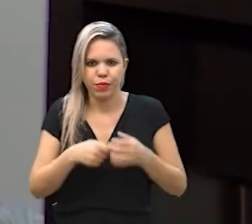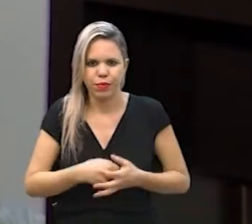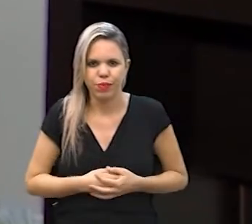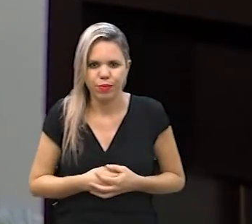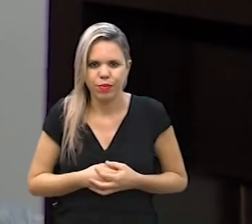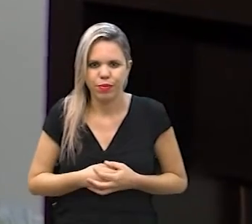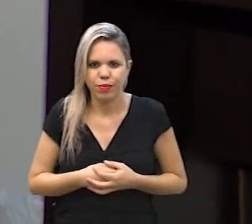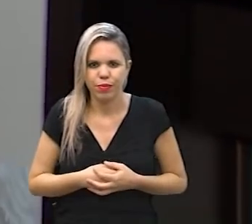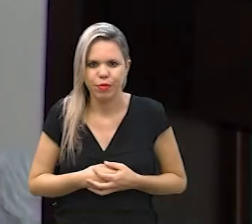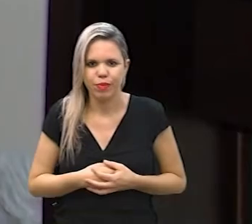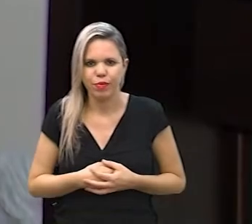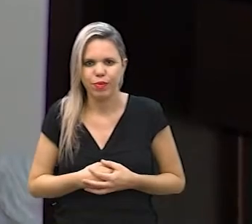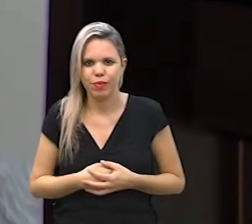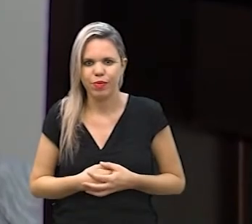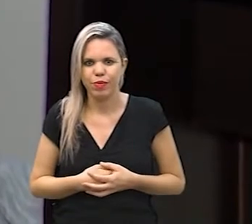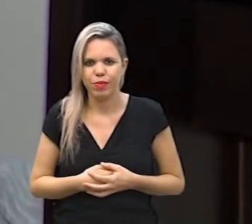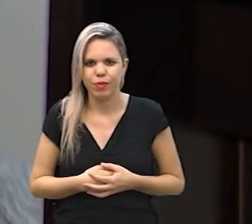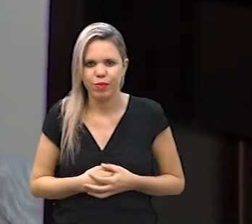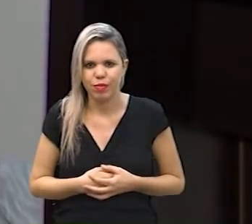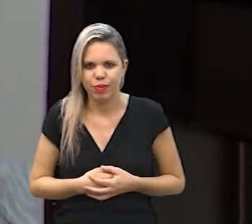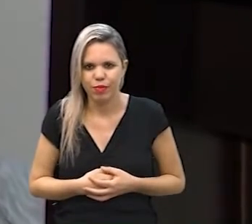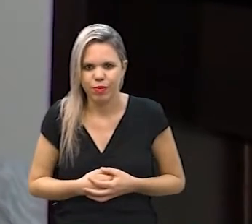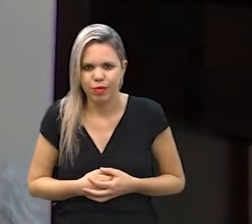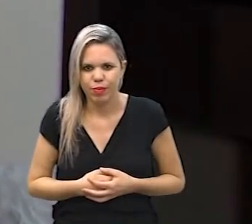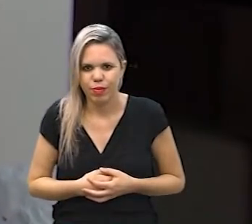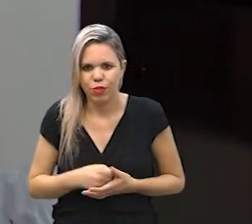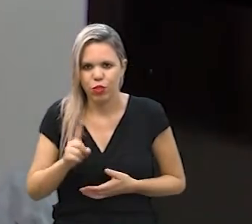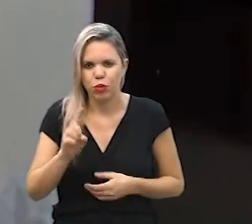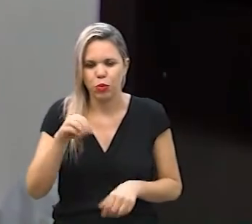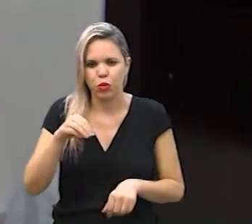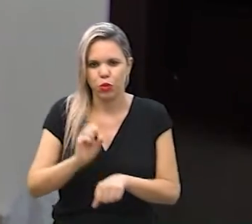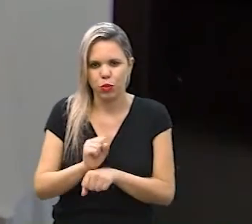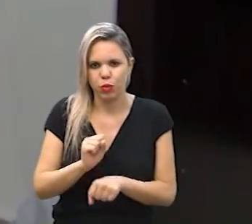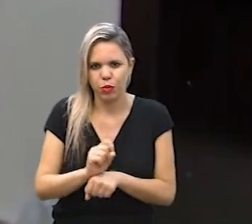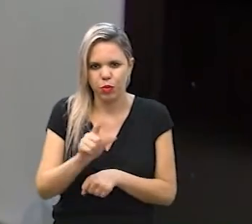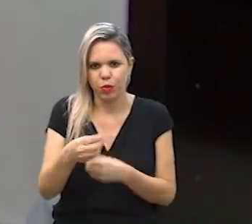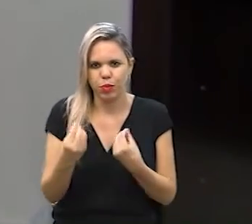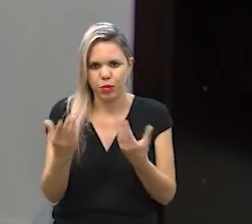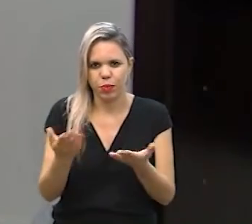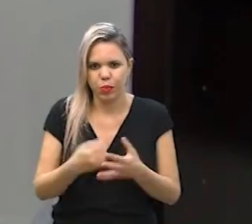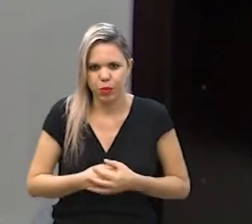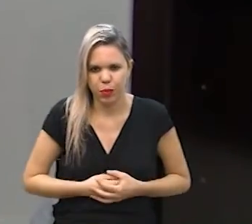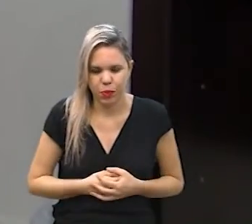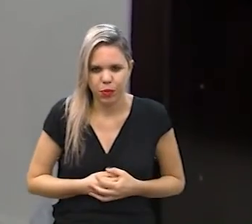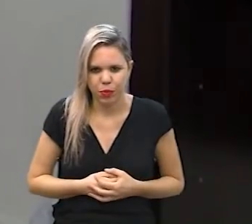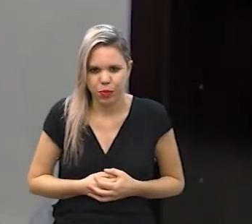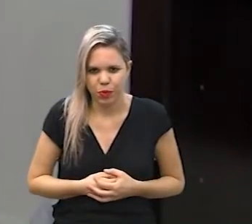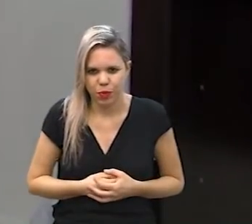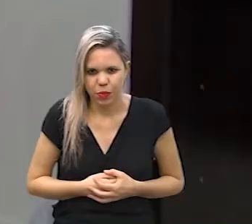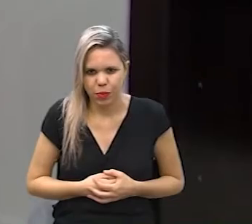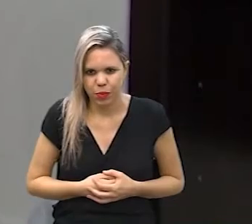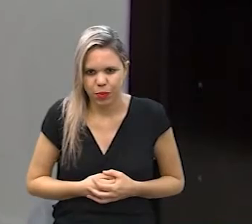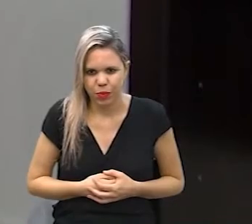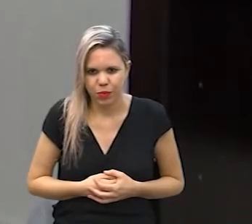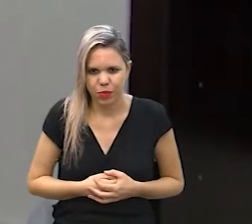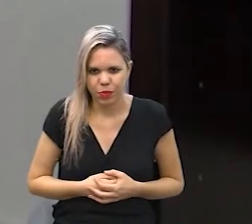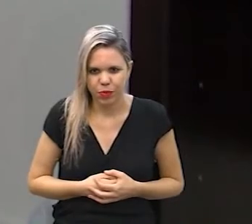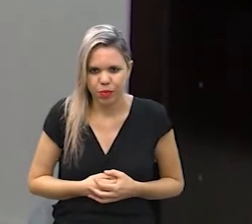Um PP? É um PP. Filha, mas só um minuto que a gente já te dá um PP. Tudo